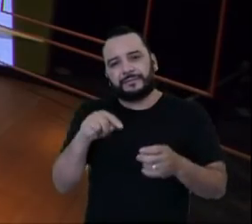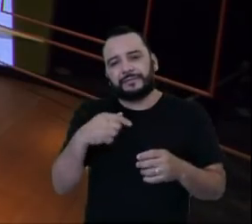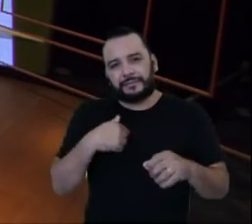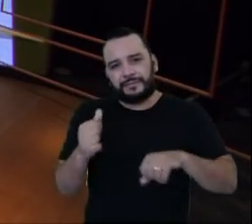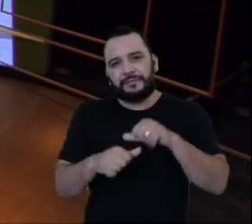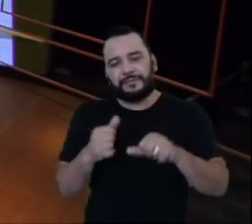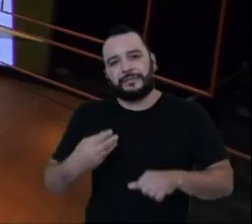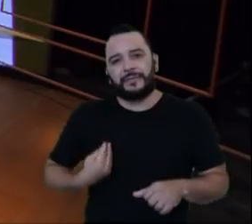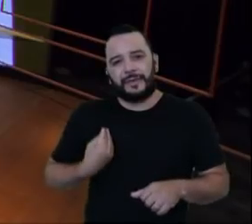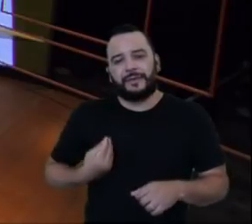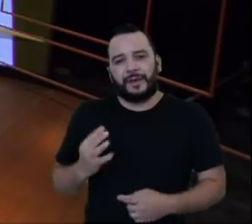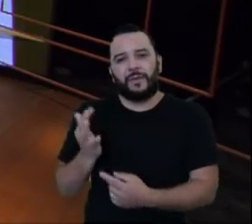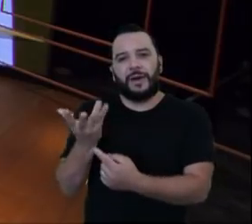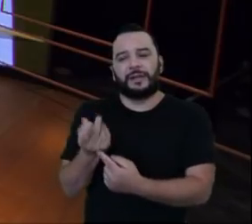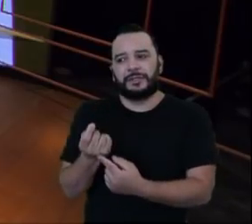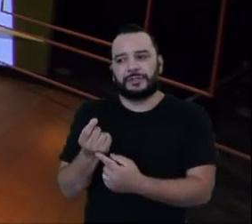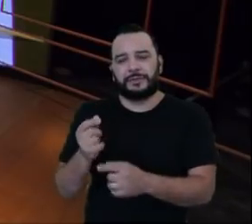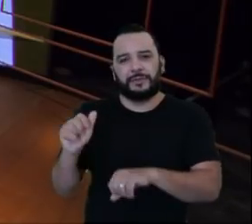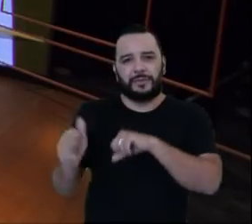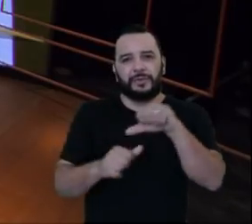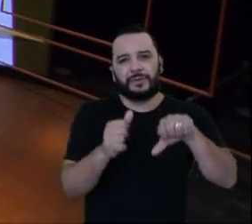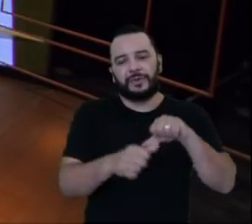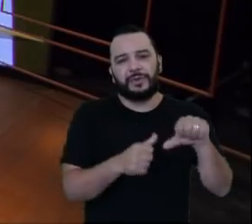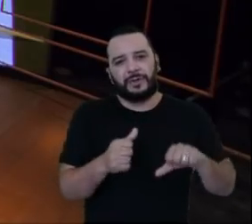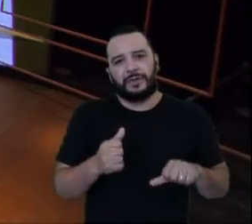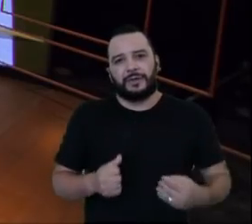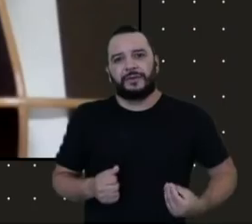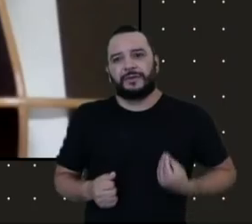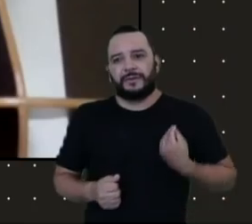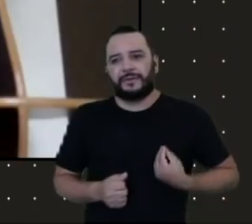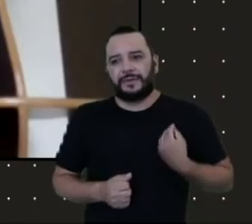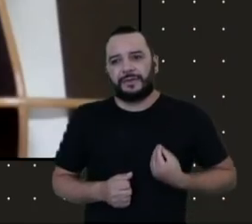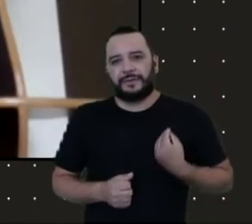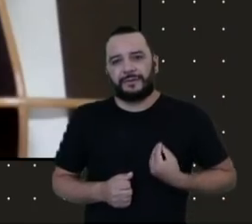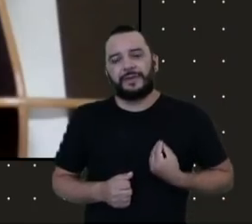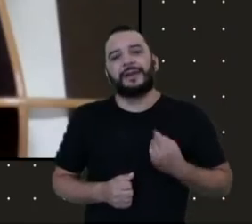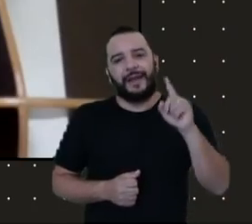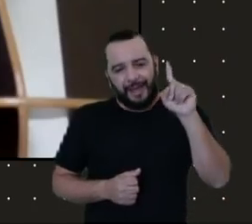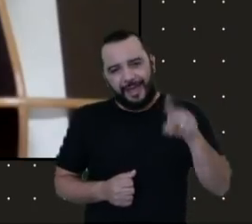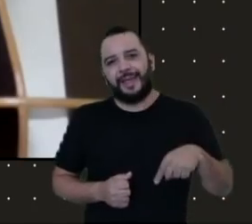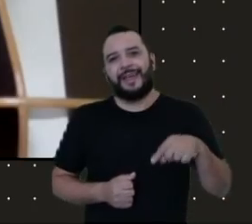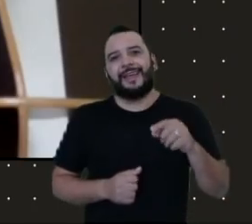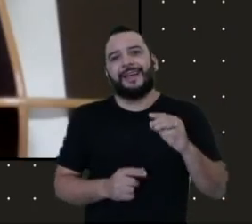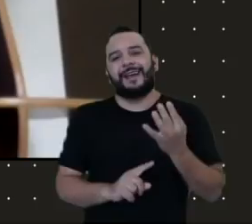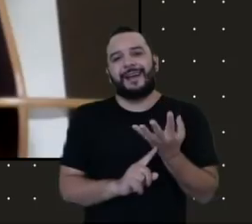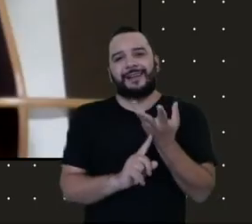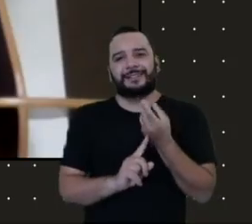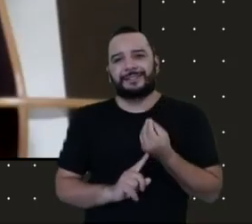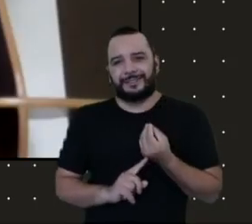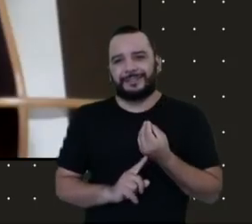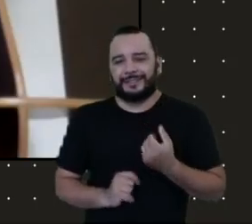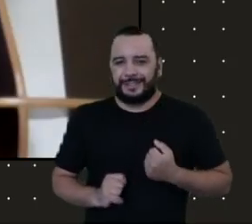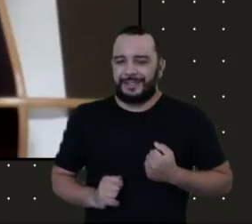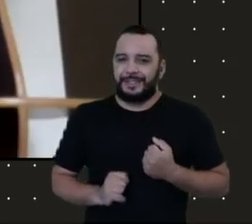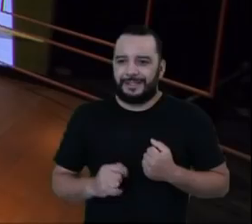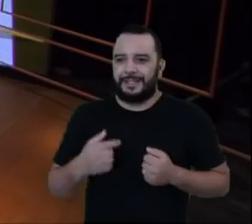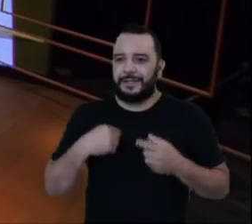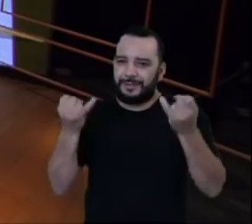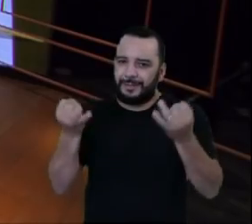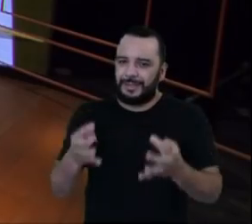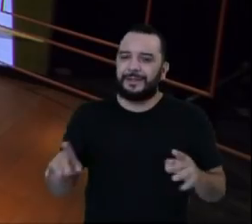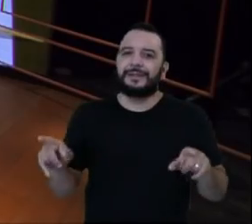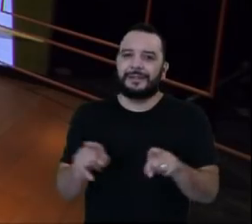uma biografia, mas tem algumas histórias da nossa vida, né? E aí, como numa palestra teria. E a gente começou falando sobre